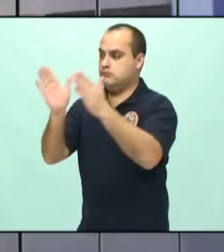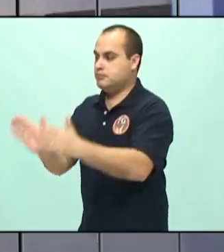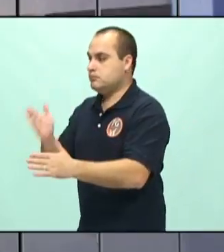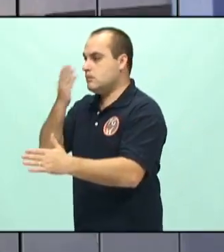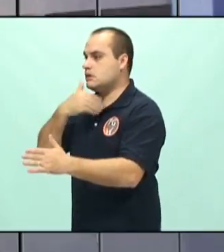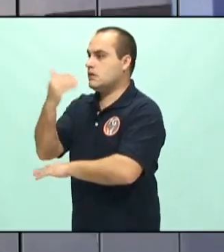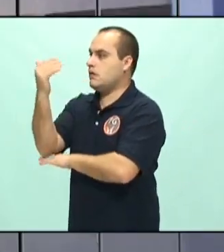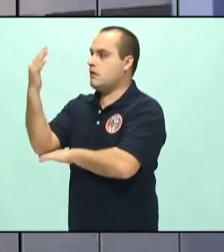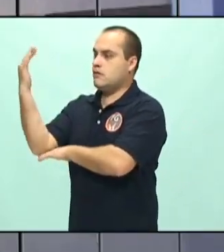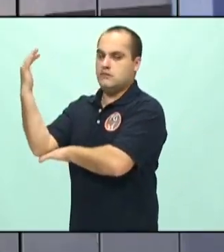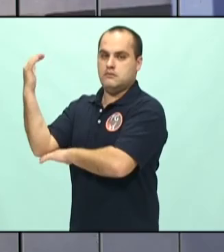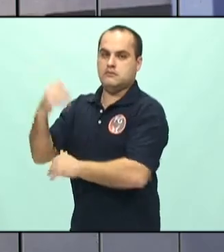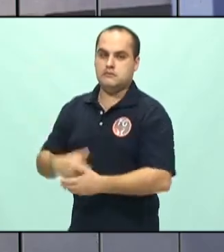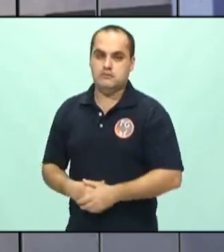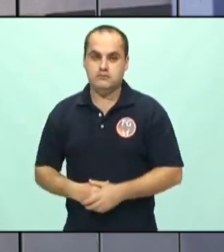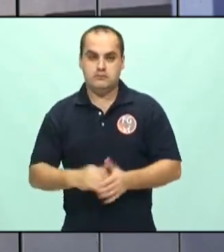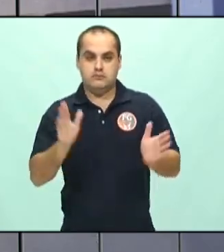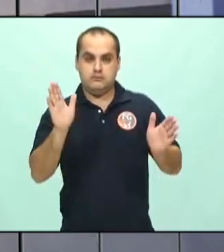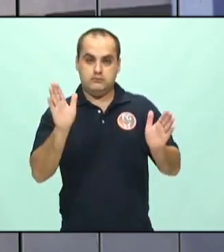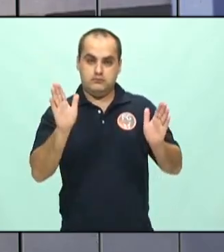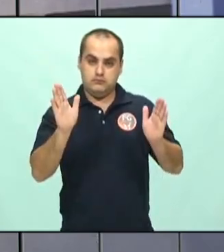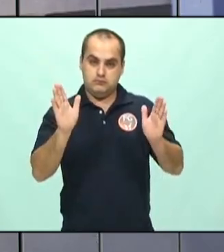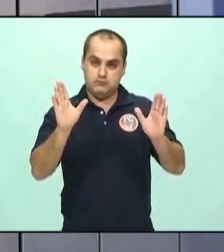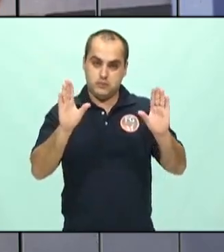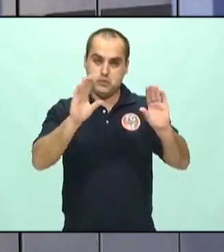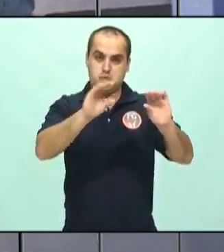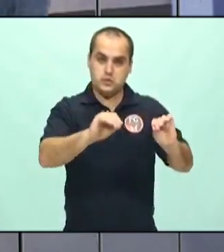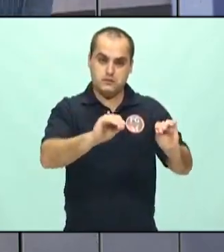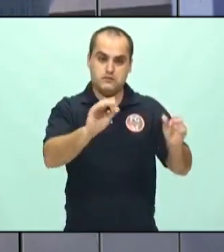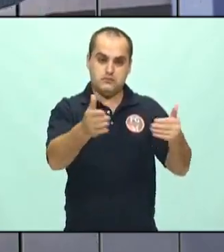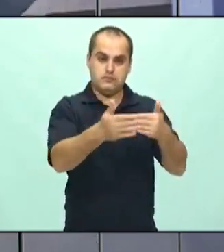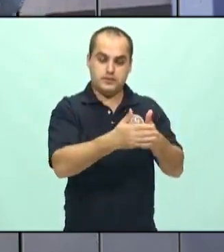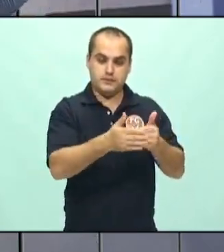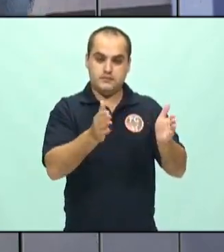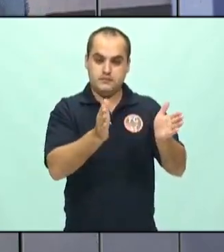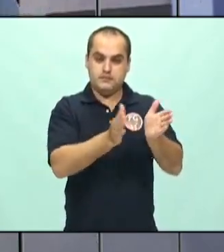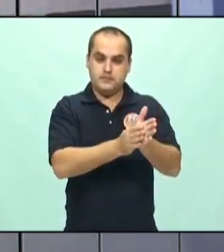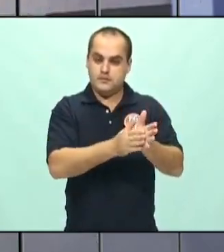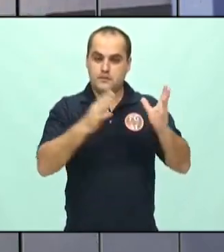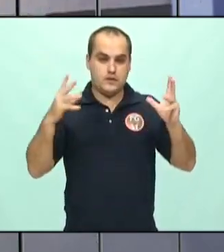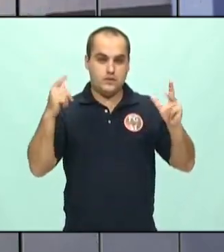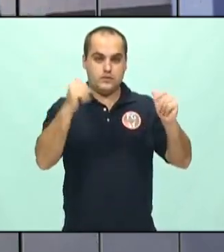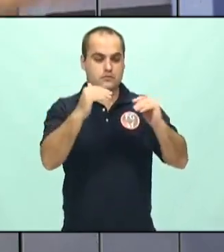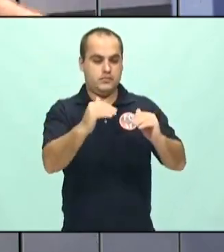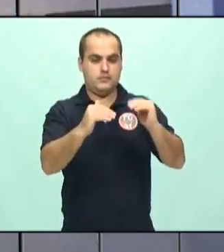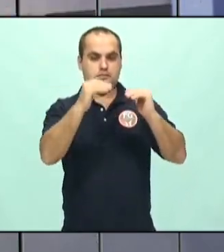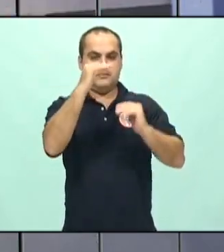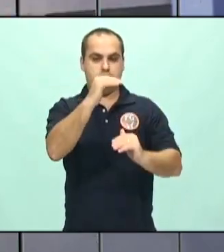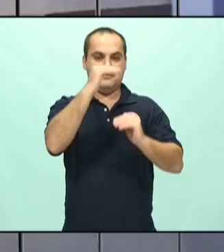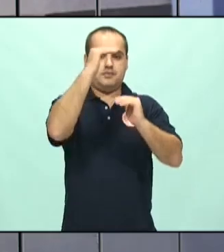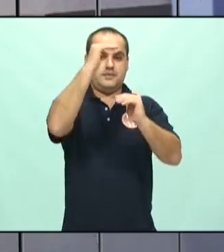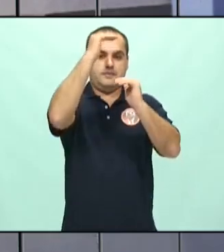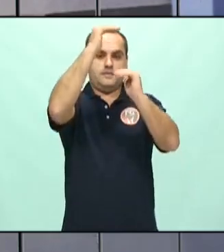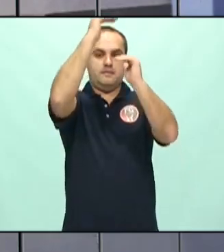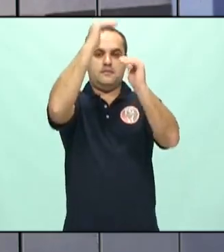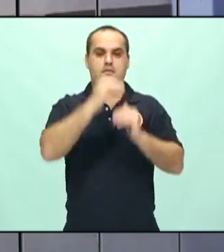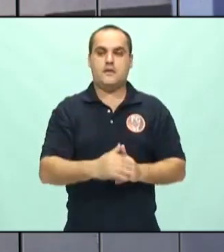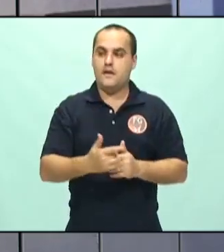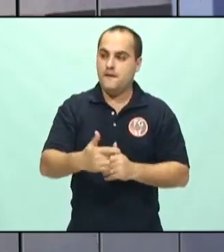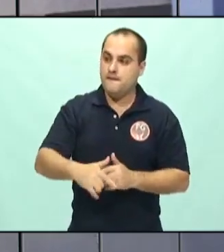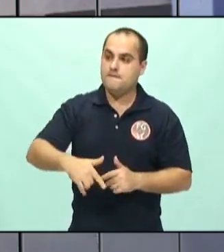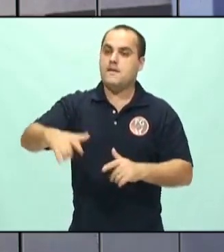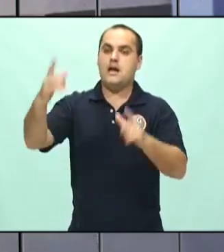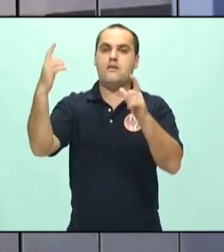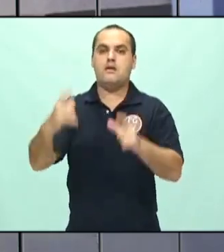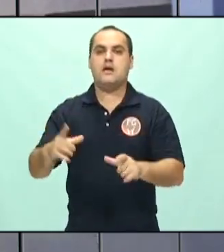é uma carreta com a zona do lado do fashion motos abelha tubi 1 em andar nem fecha ali e leva um pomar à